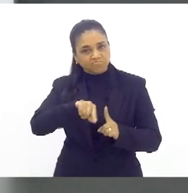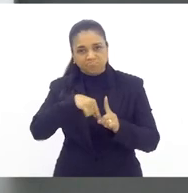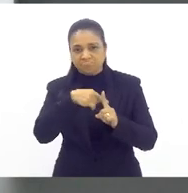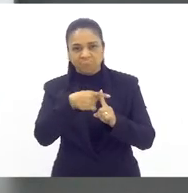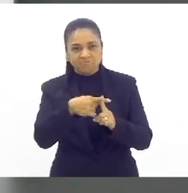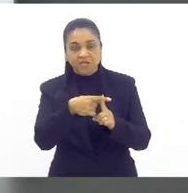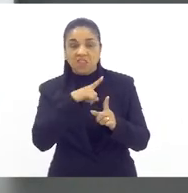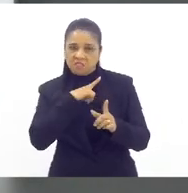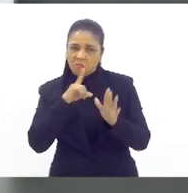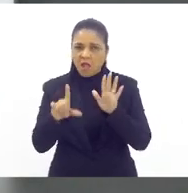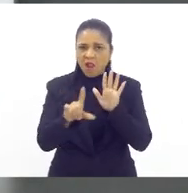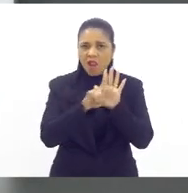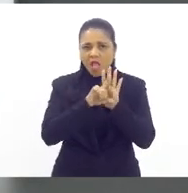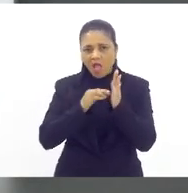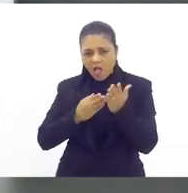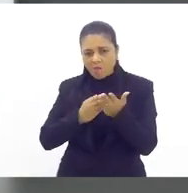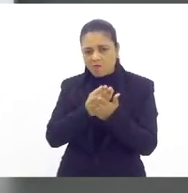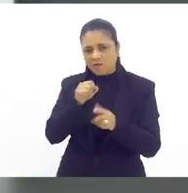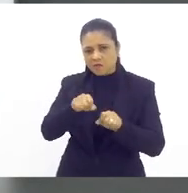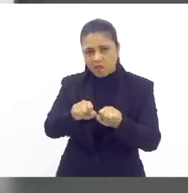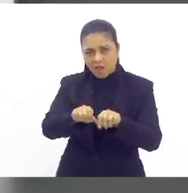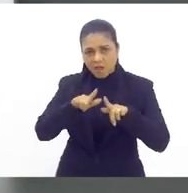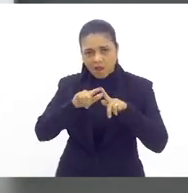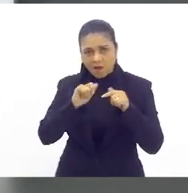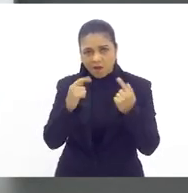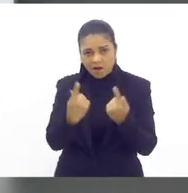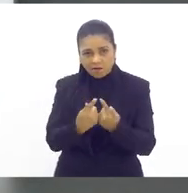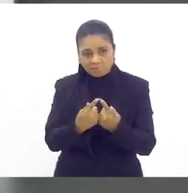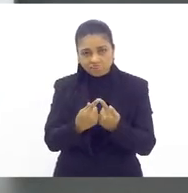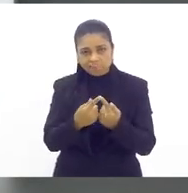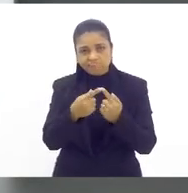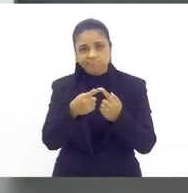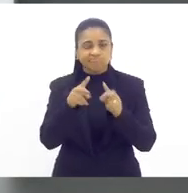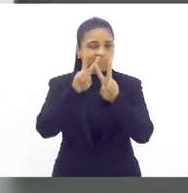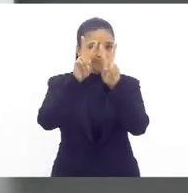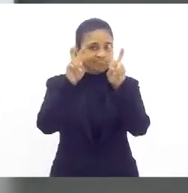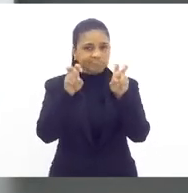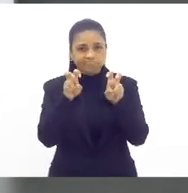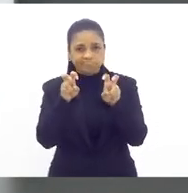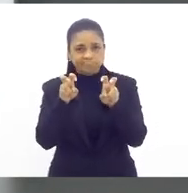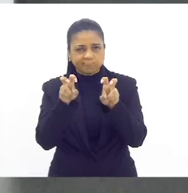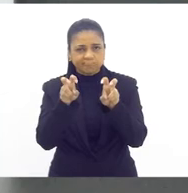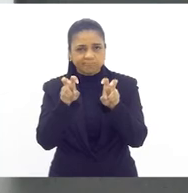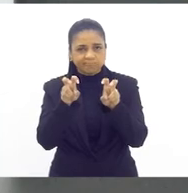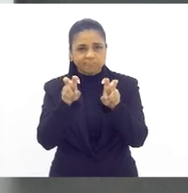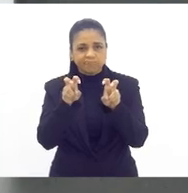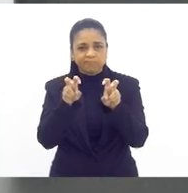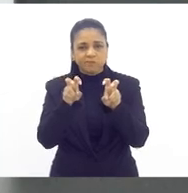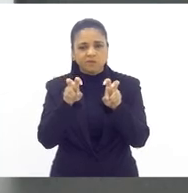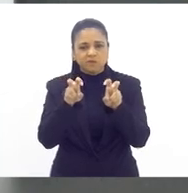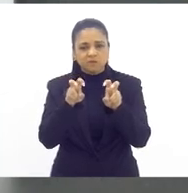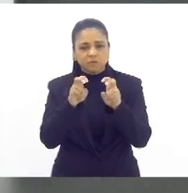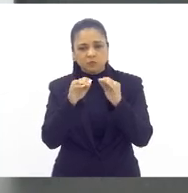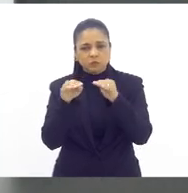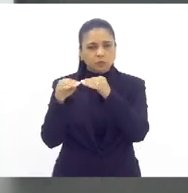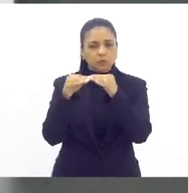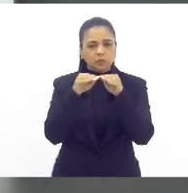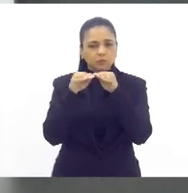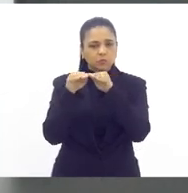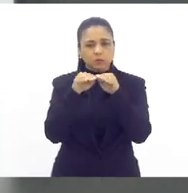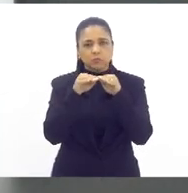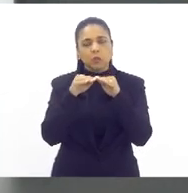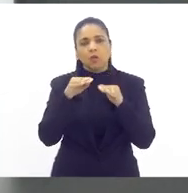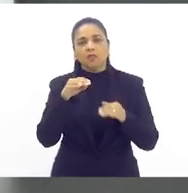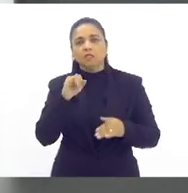uma lei que foi aprovada aqui na alerj que fala sobre a isonomia do docente de nível médio instrutor